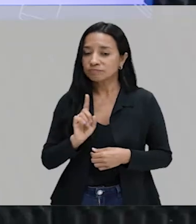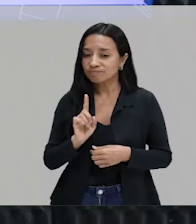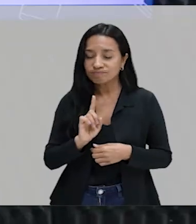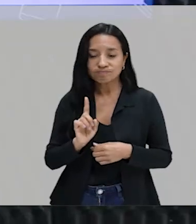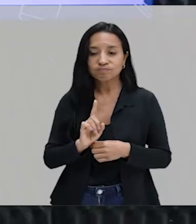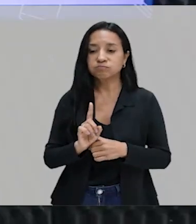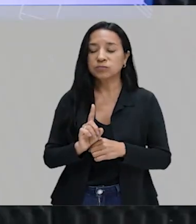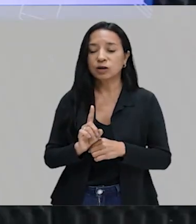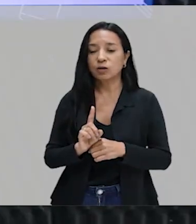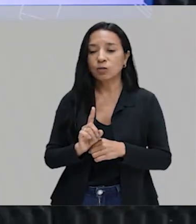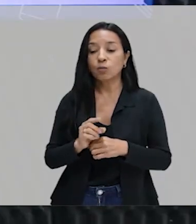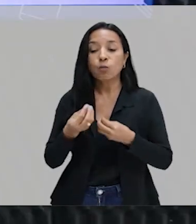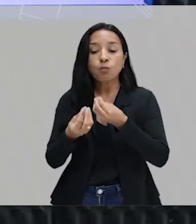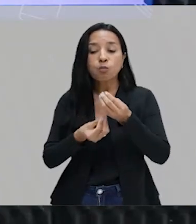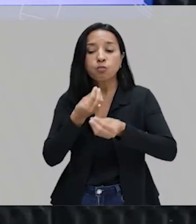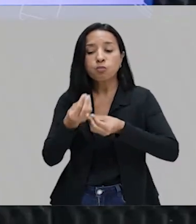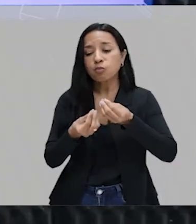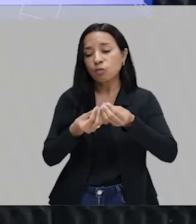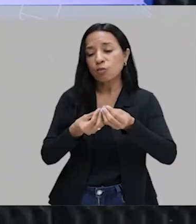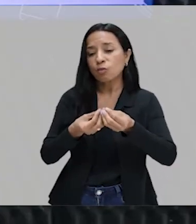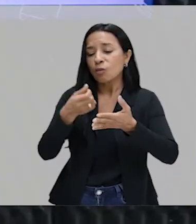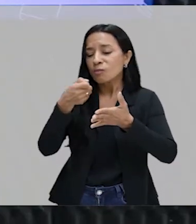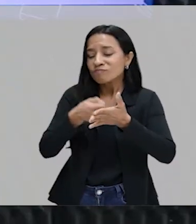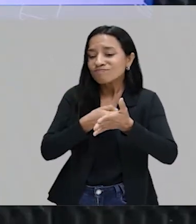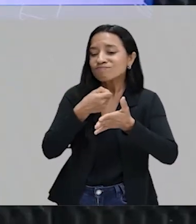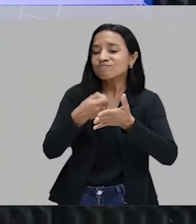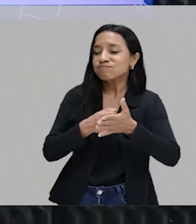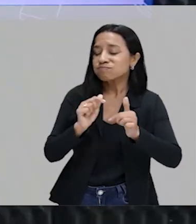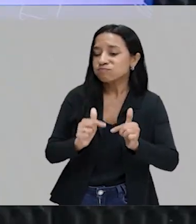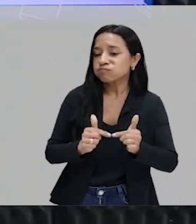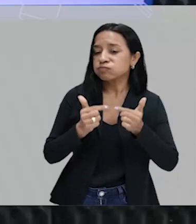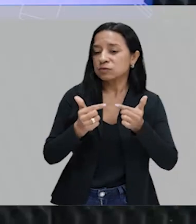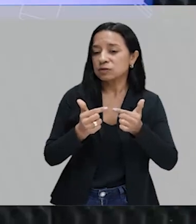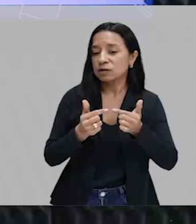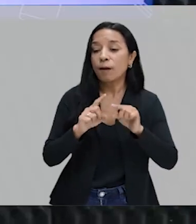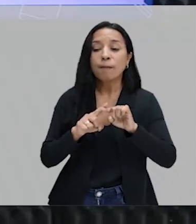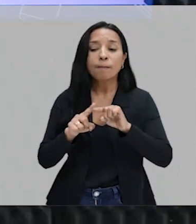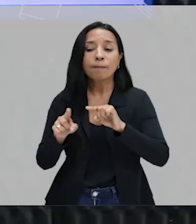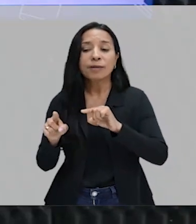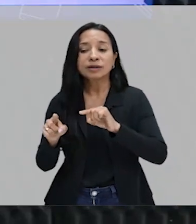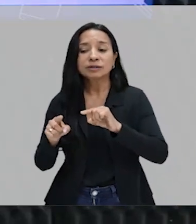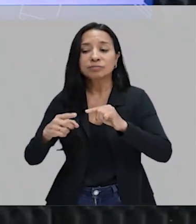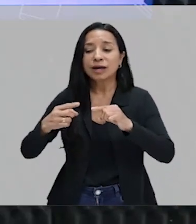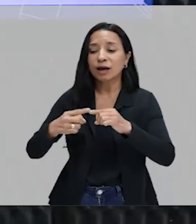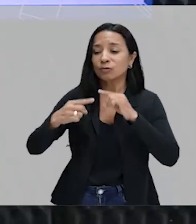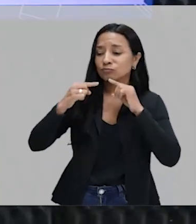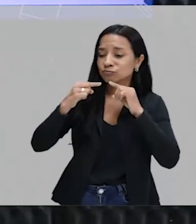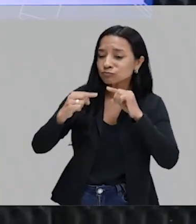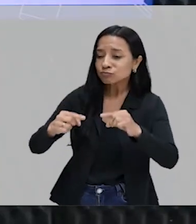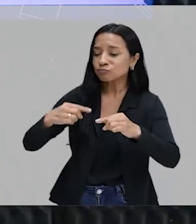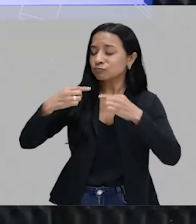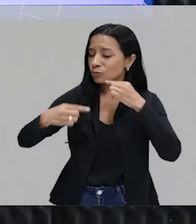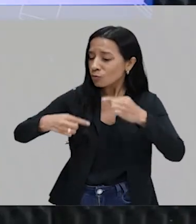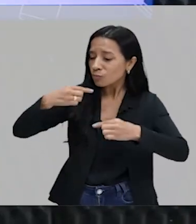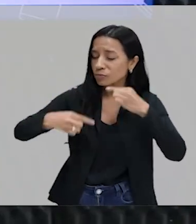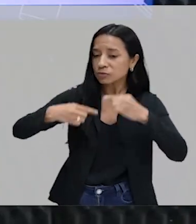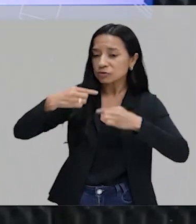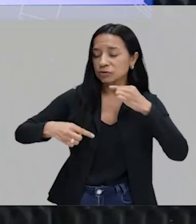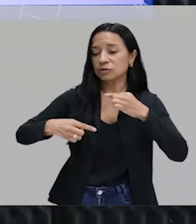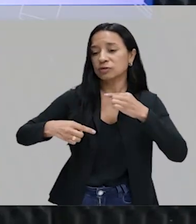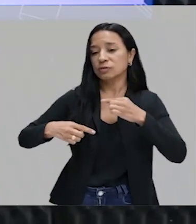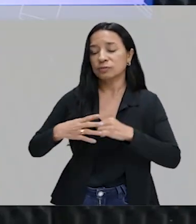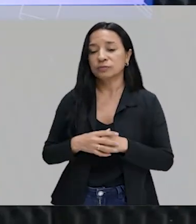como meio de resistir ao capitalismo, mas para poder competir com o capitalismo. Letra C.